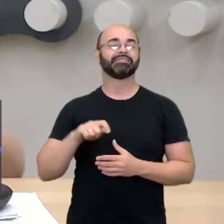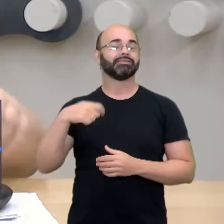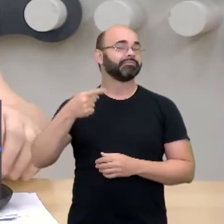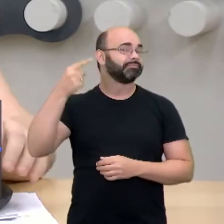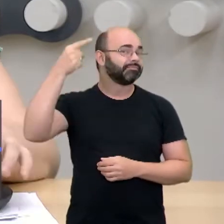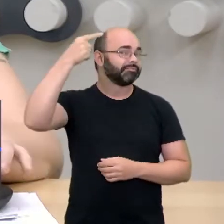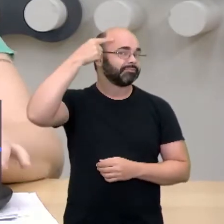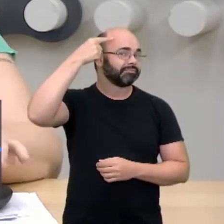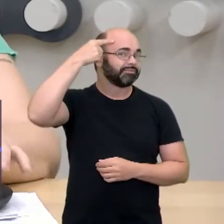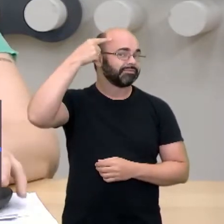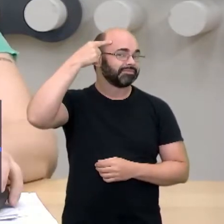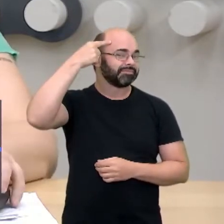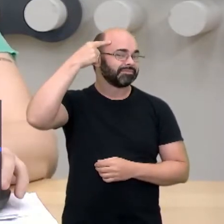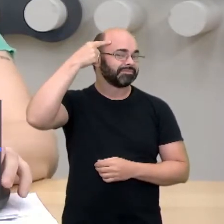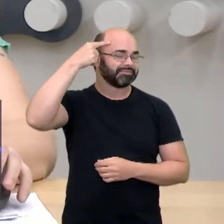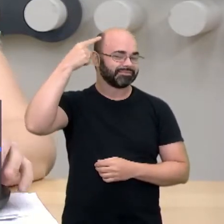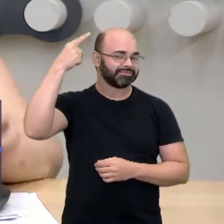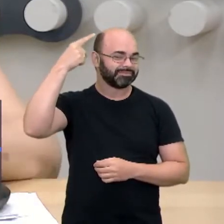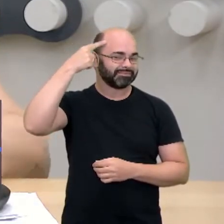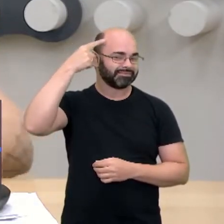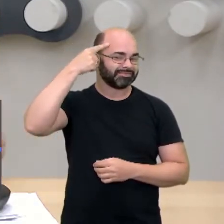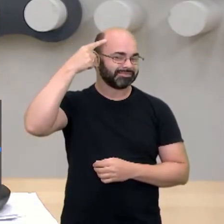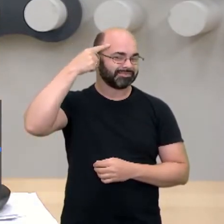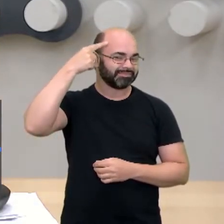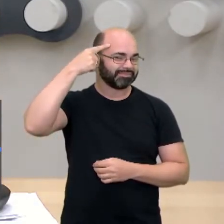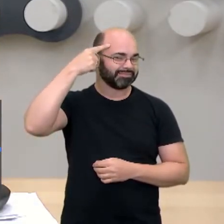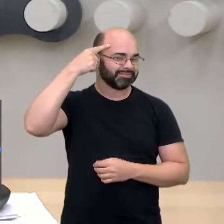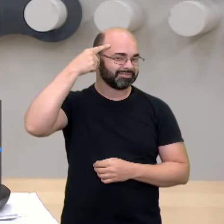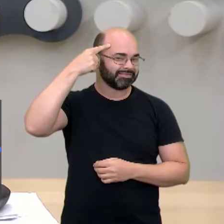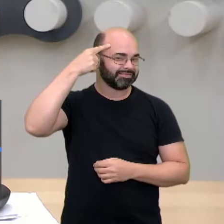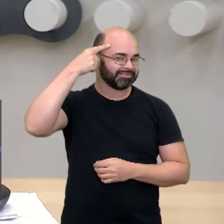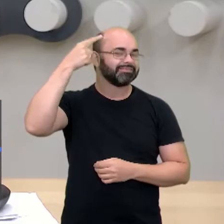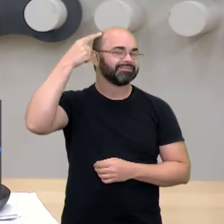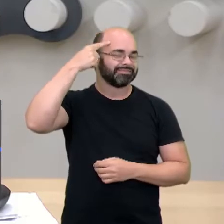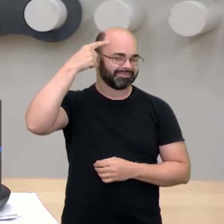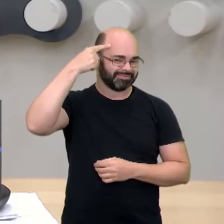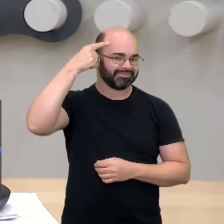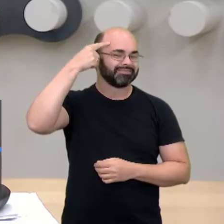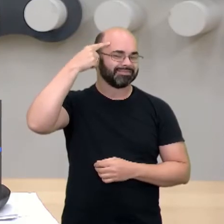agradecido E aí